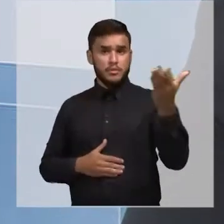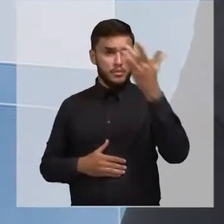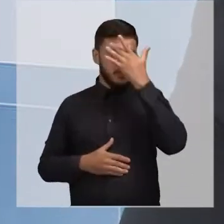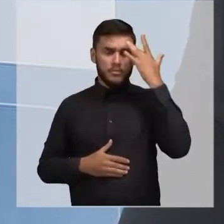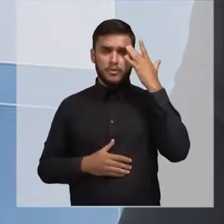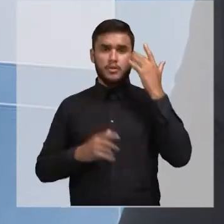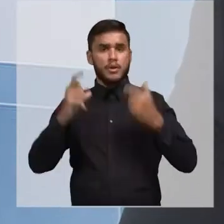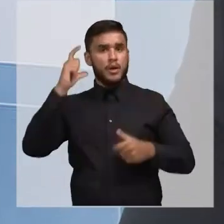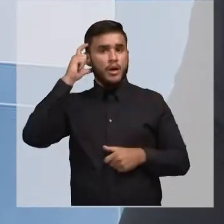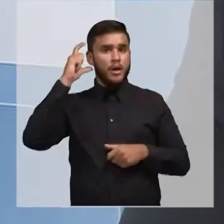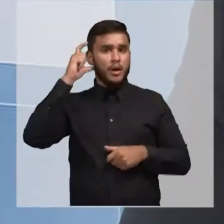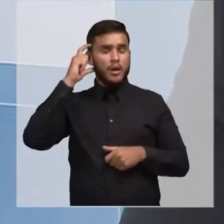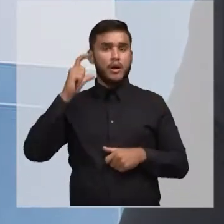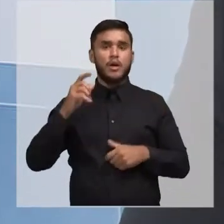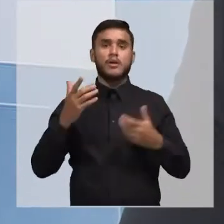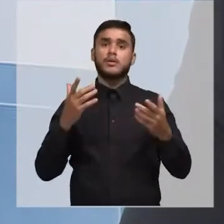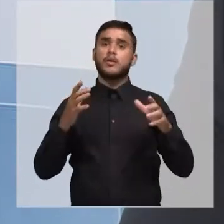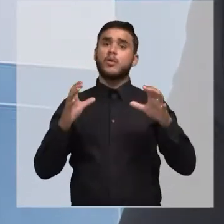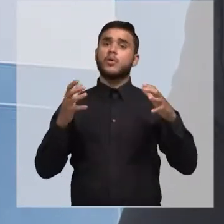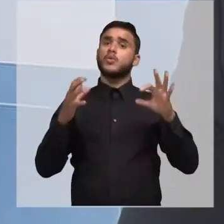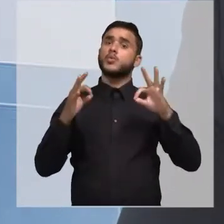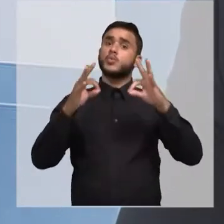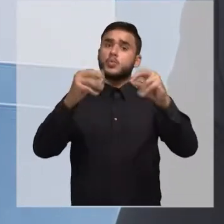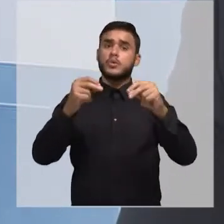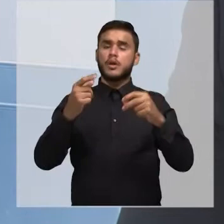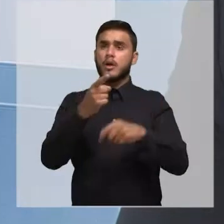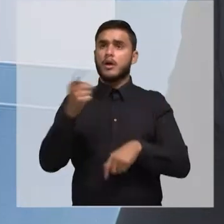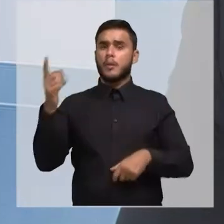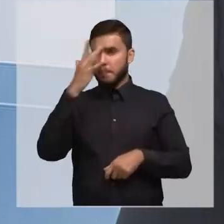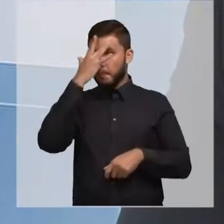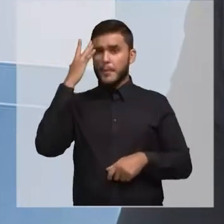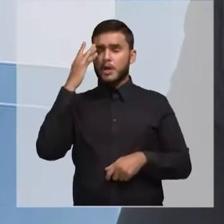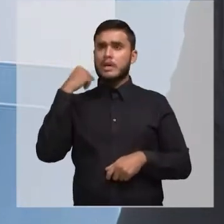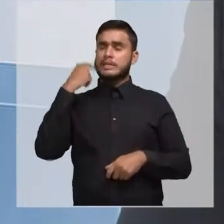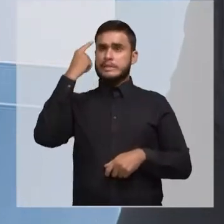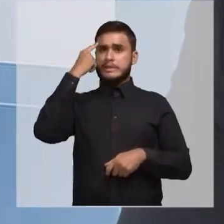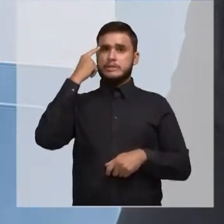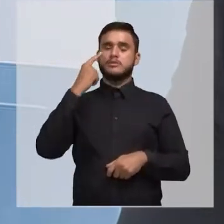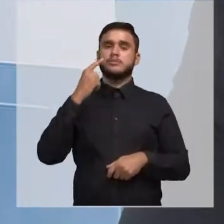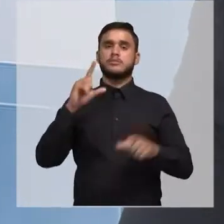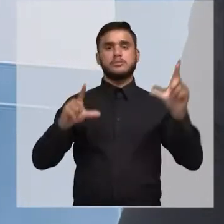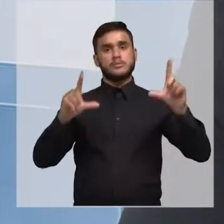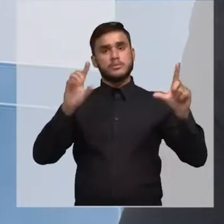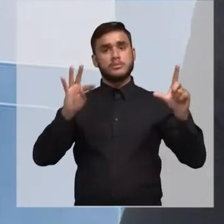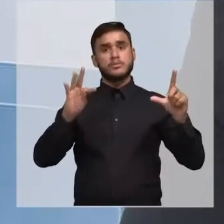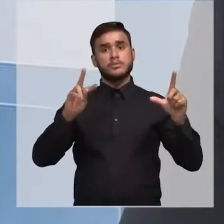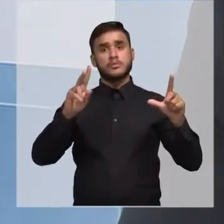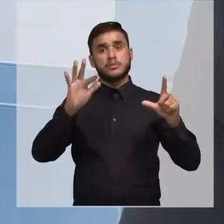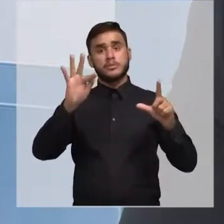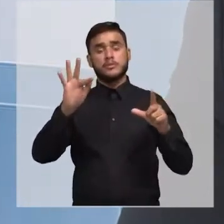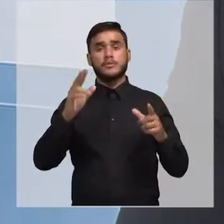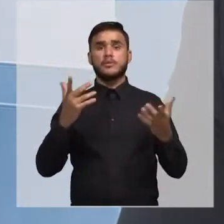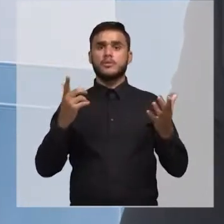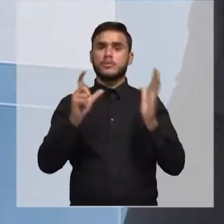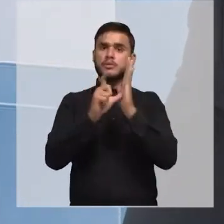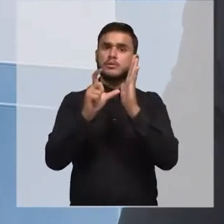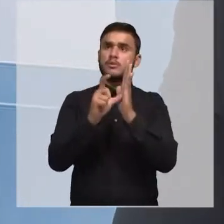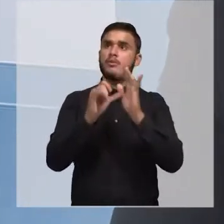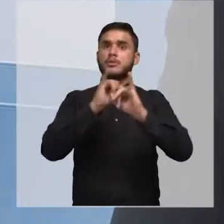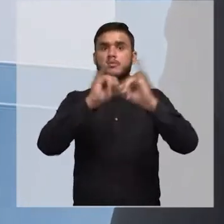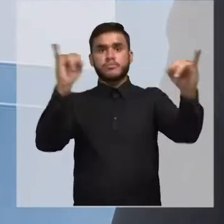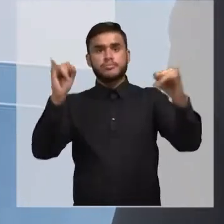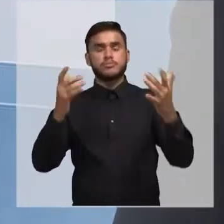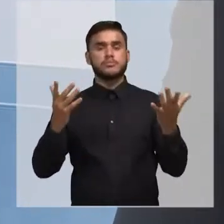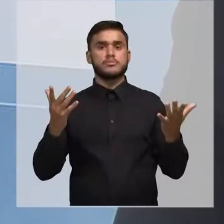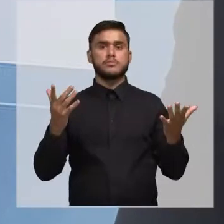numa rádio do Grupo Cidade de Comunicações, eu falo numa TV que sai na Multiplay e na NET. Então, a